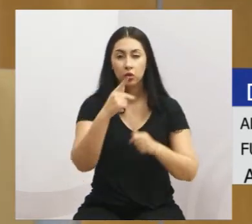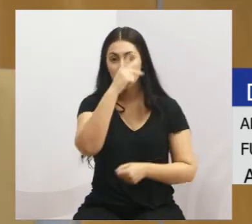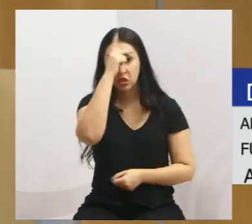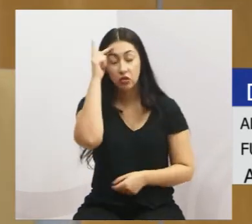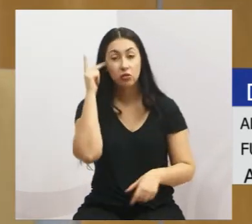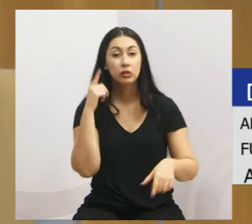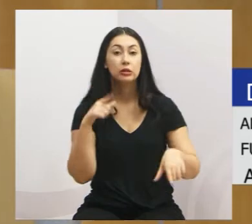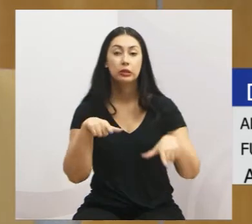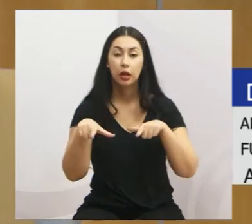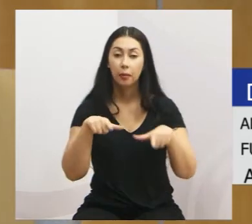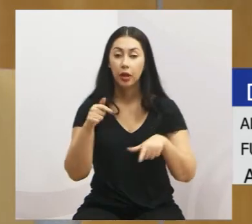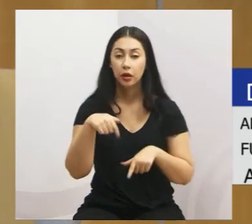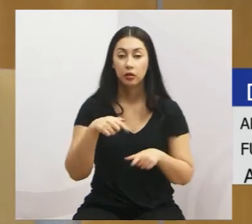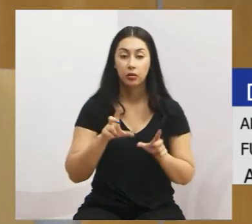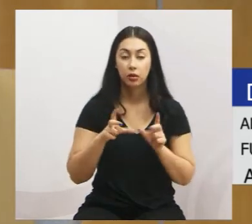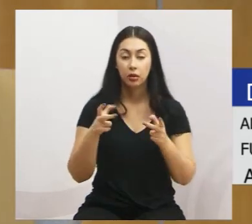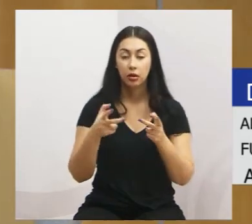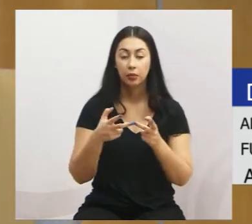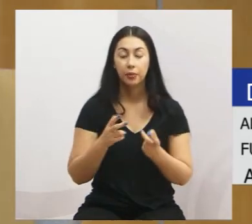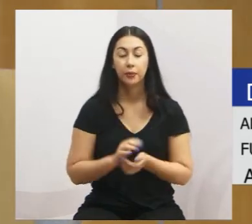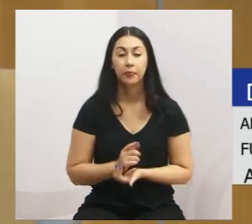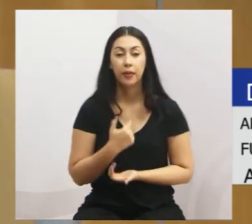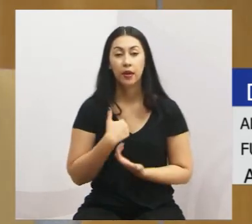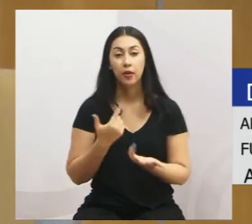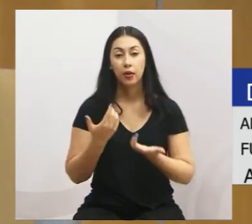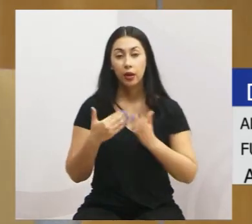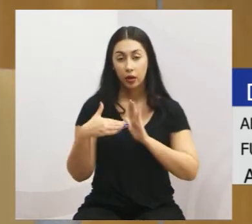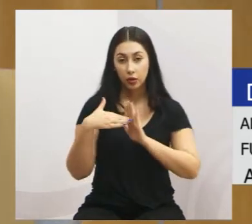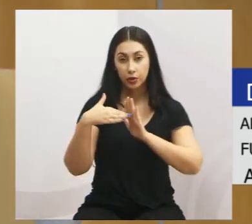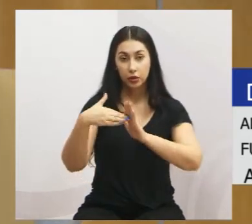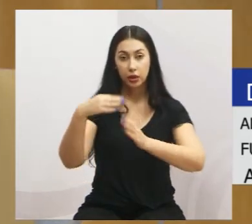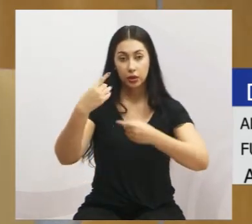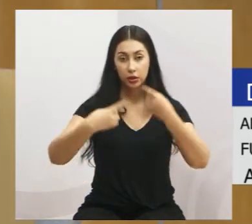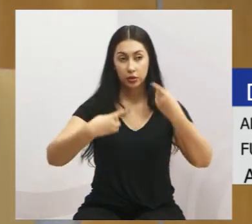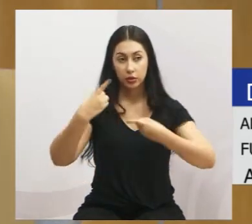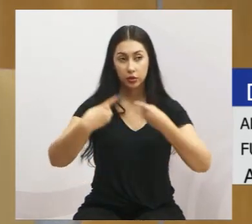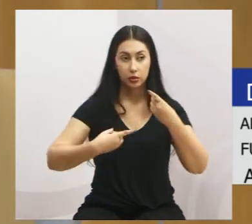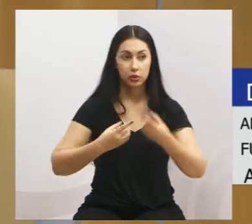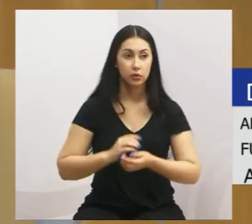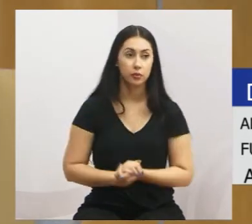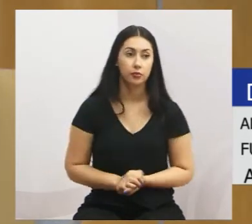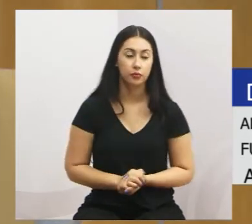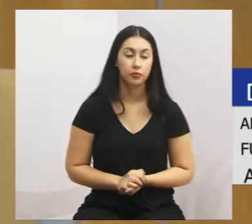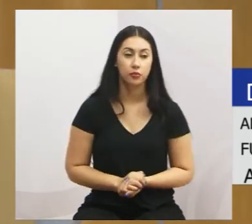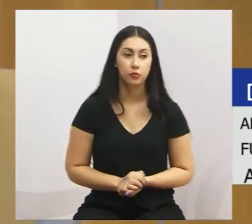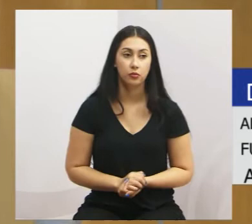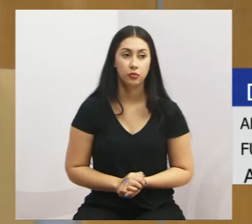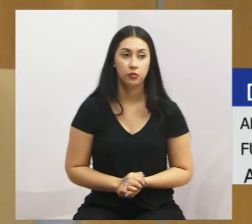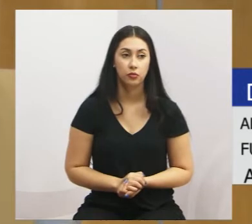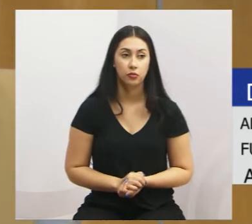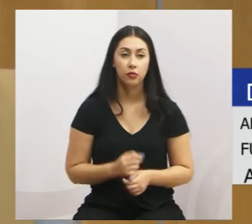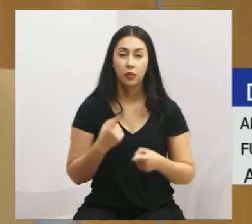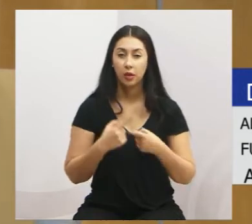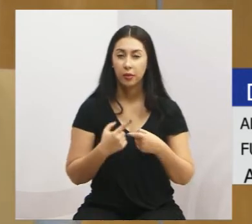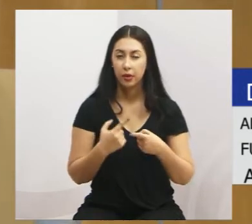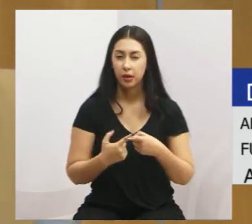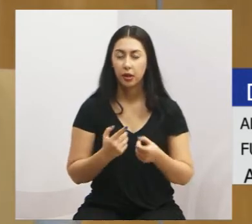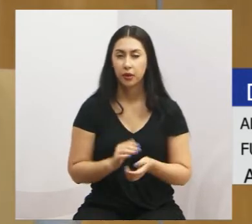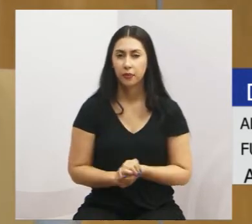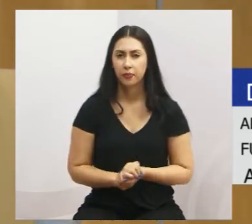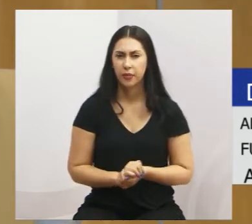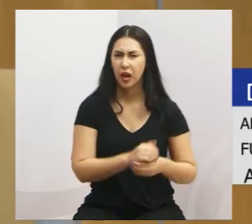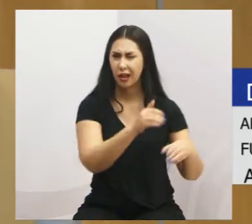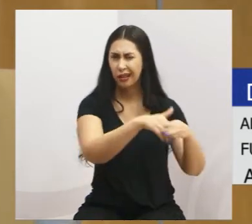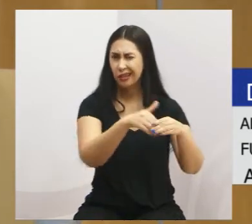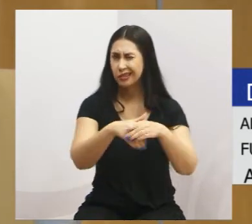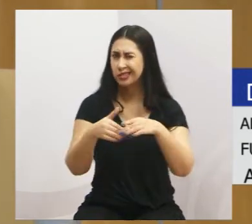casa. Gostaria de contribuir com a discussão desse projeto, até porque, logo após as